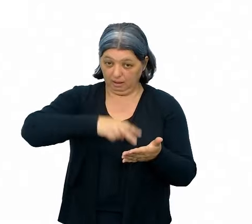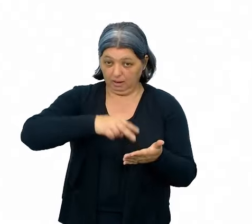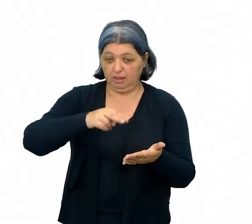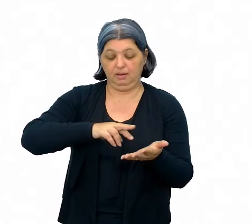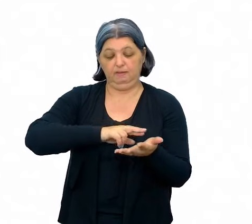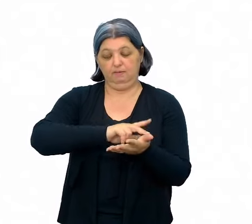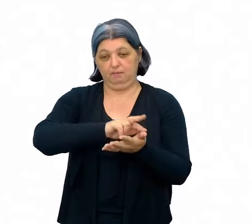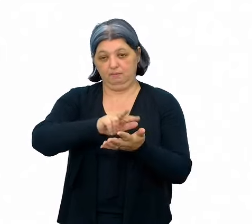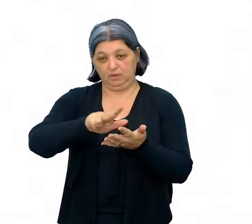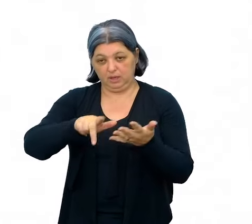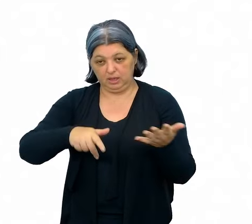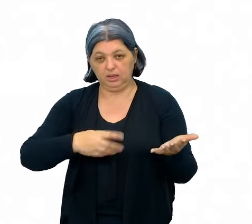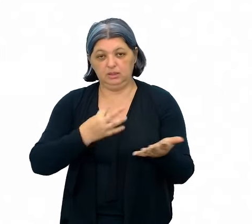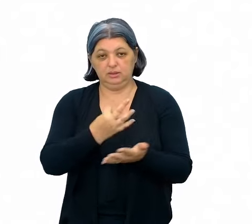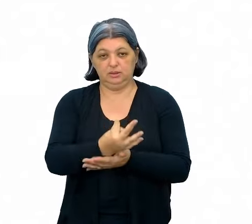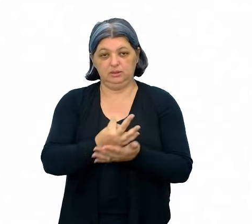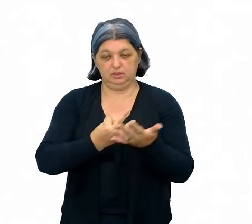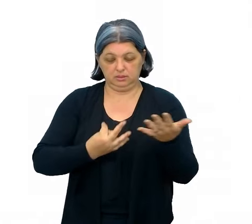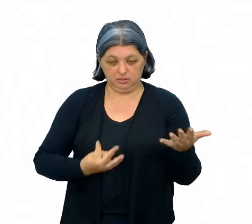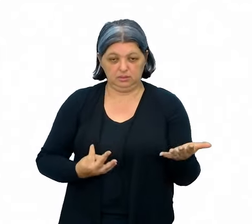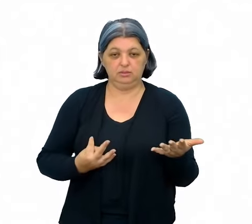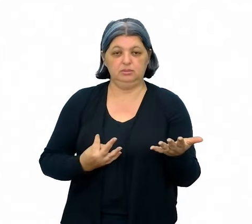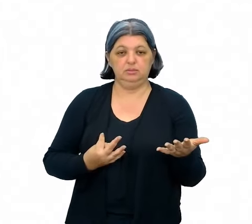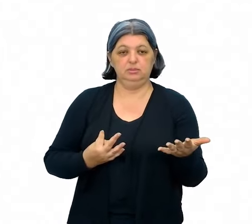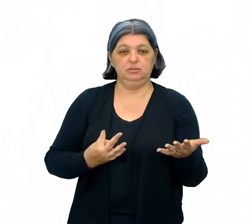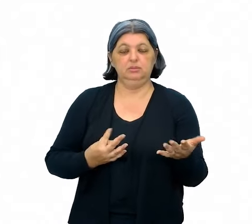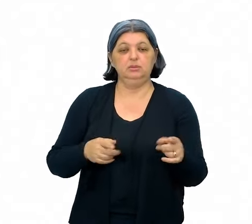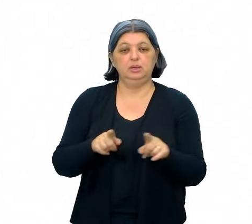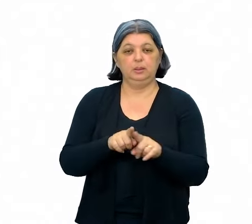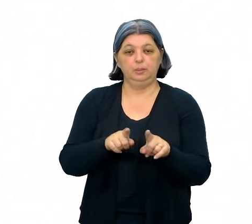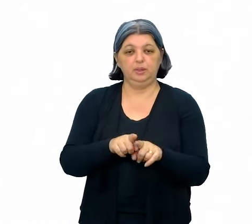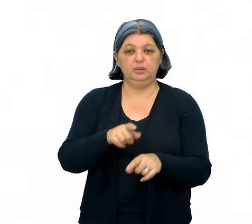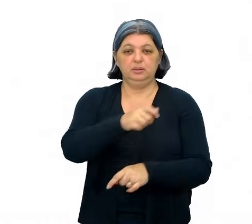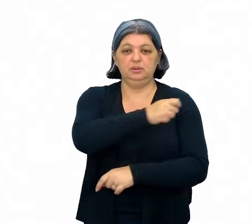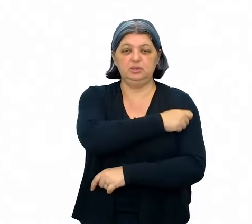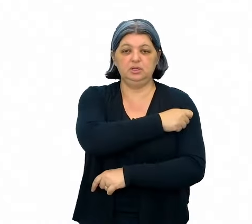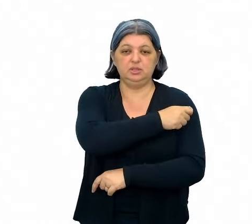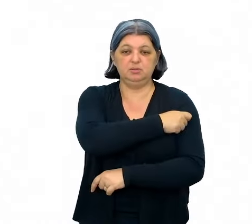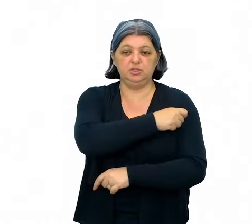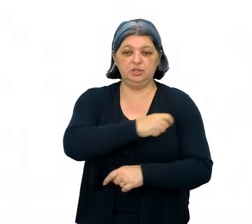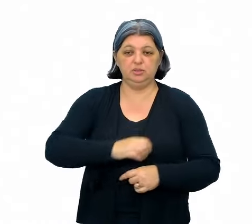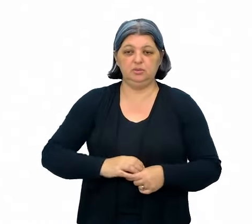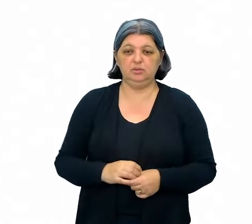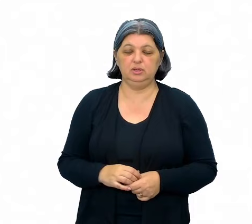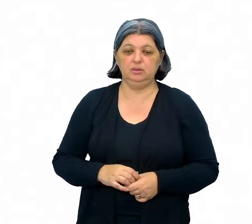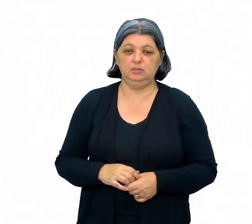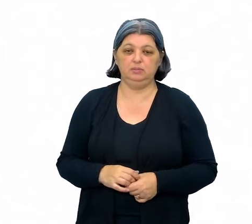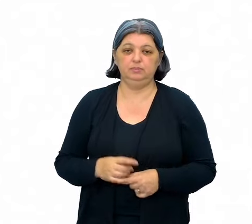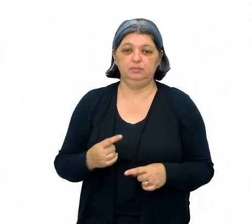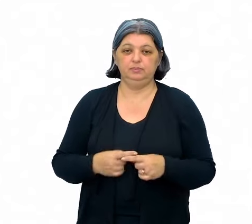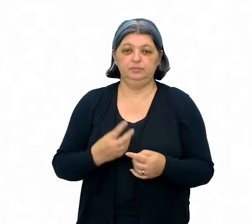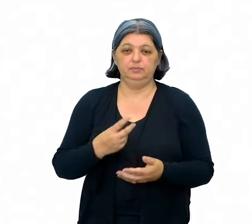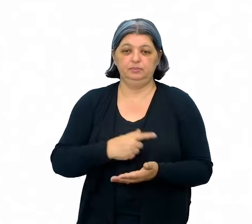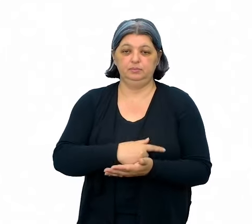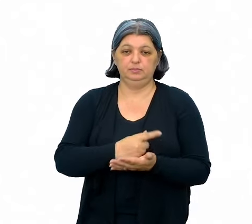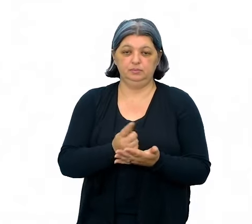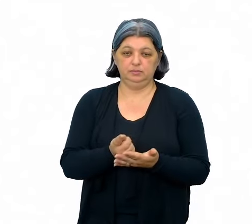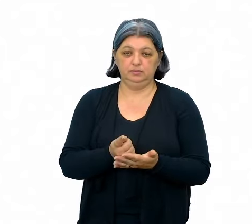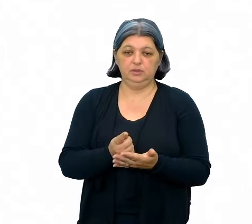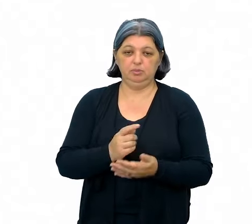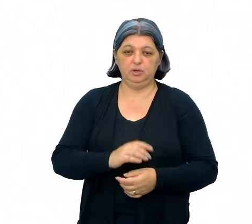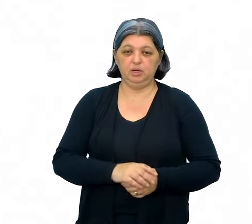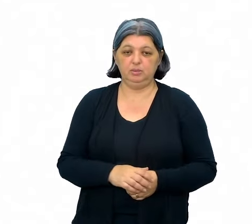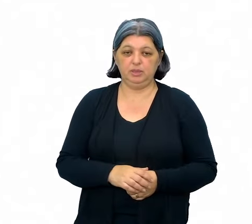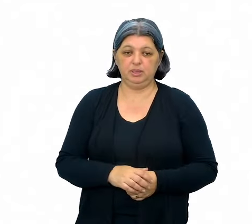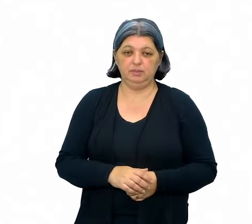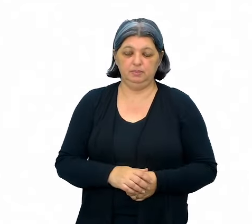diferentes lendas brasileiras aos nossos estudantes, ampliando seu repertório nesse gênero, mais se